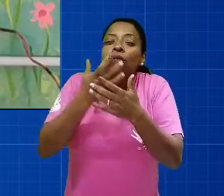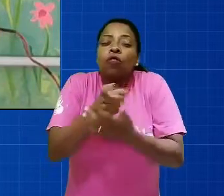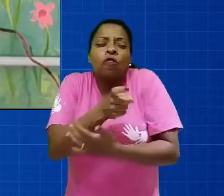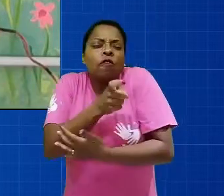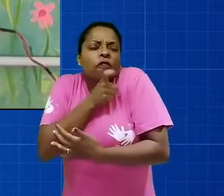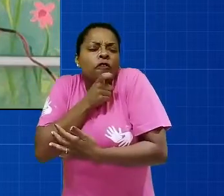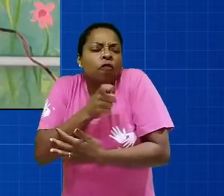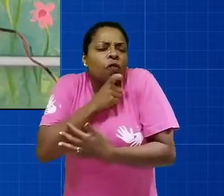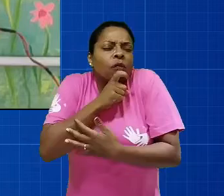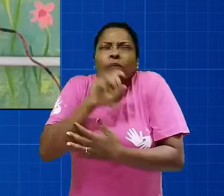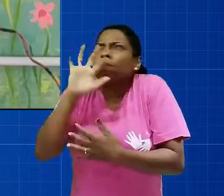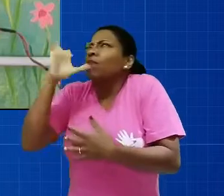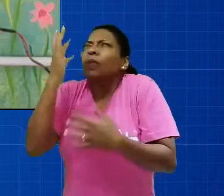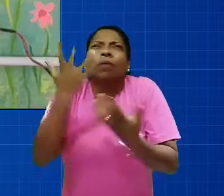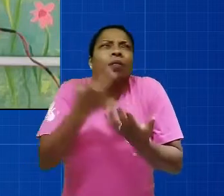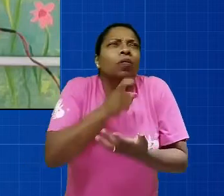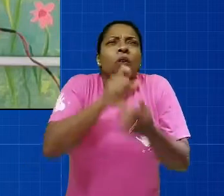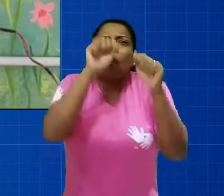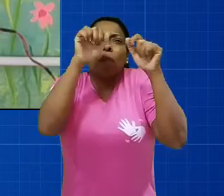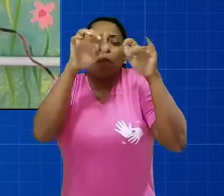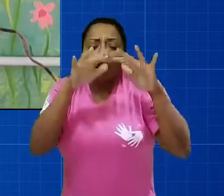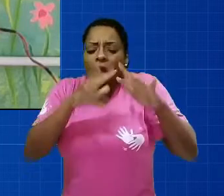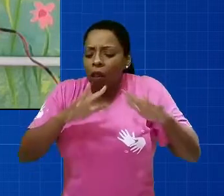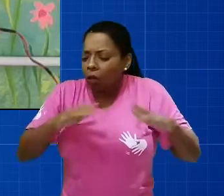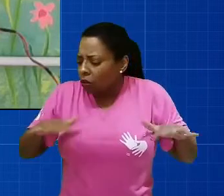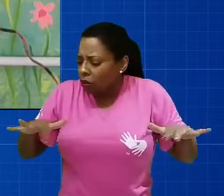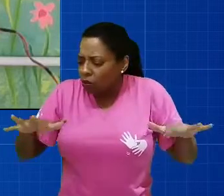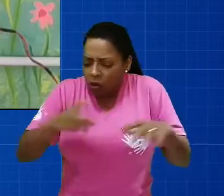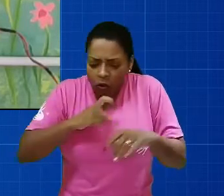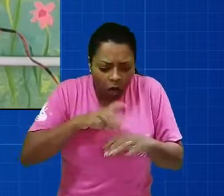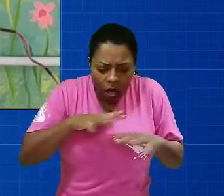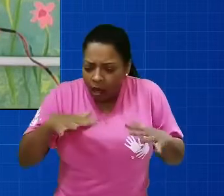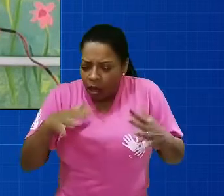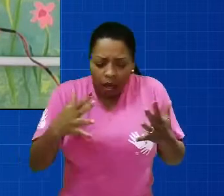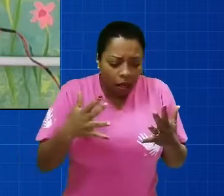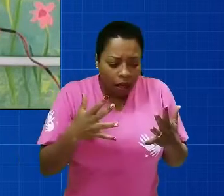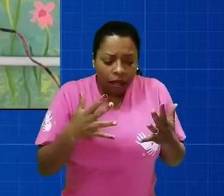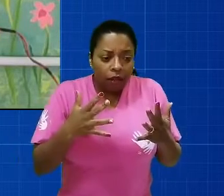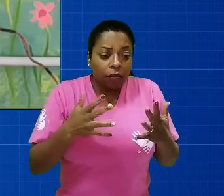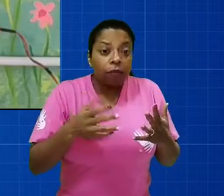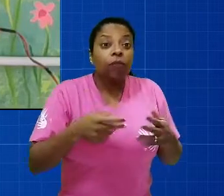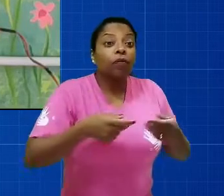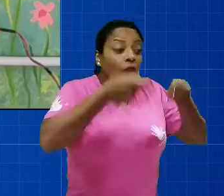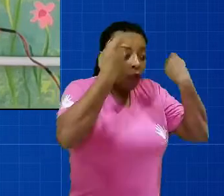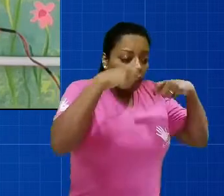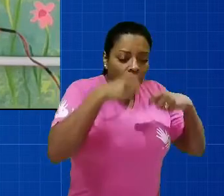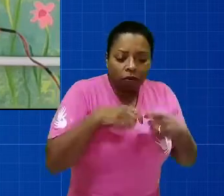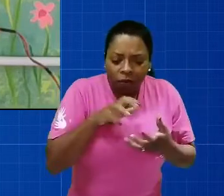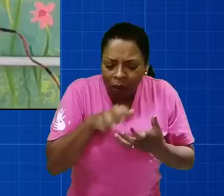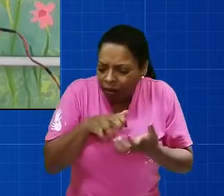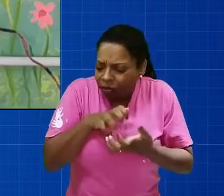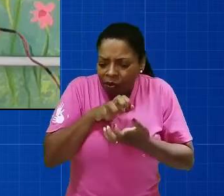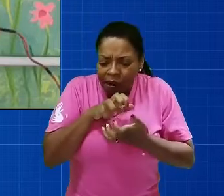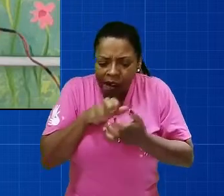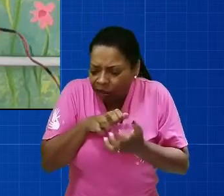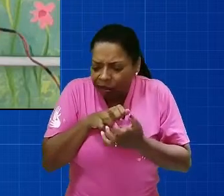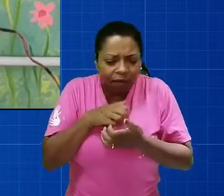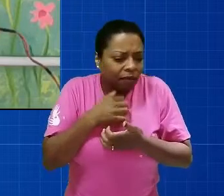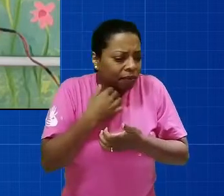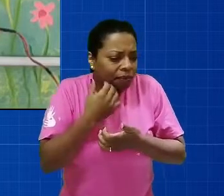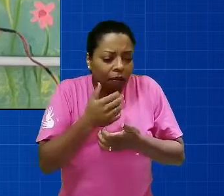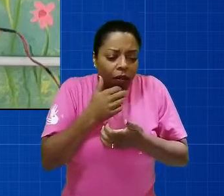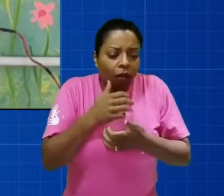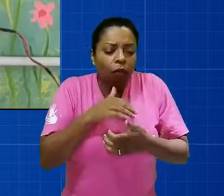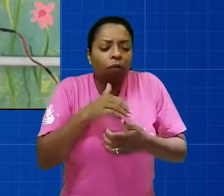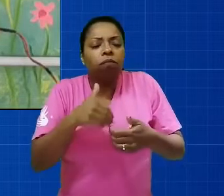o gelo pelo gramado, e as ovelhas do rebanho de Hassan não conseguiam comer o capim que estava por